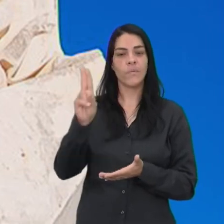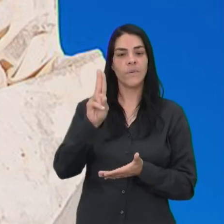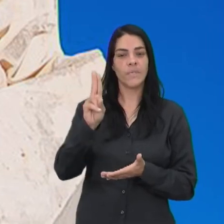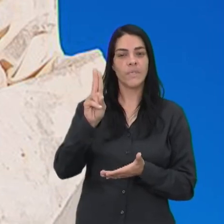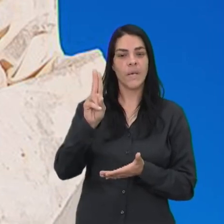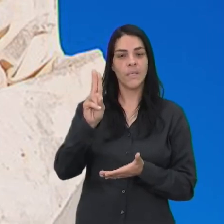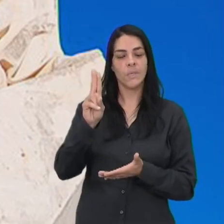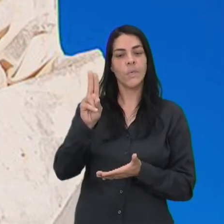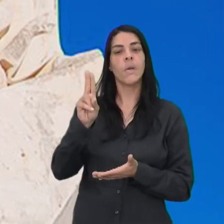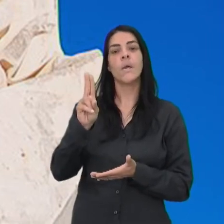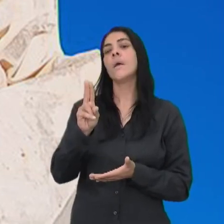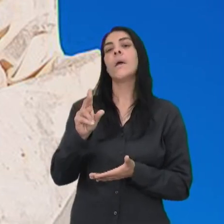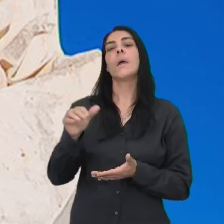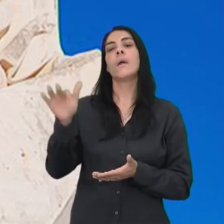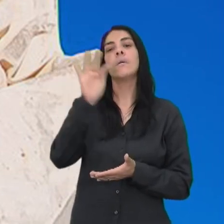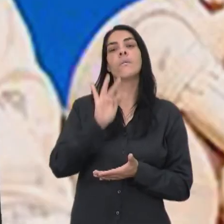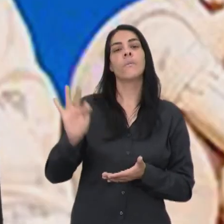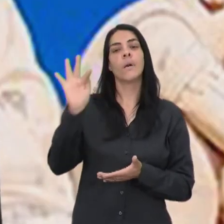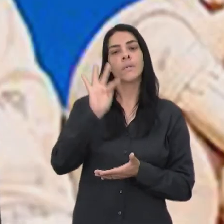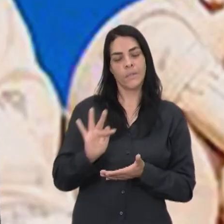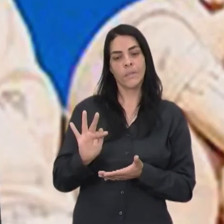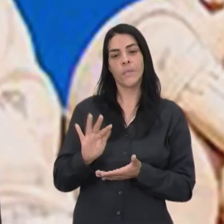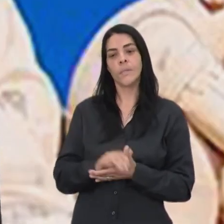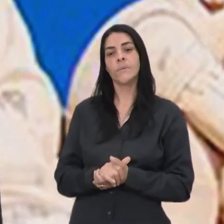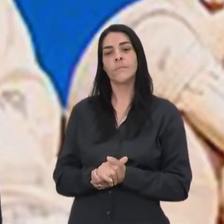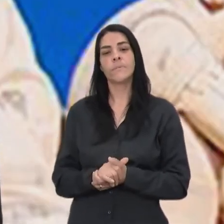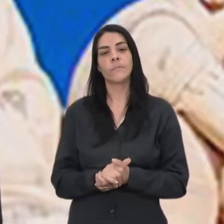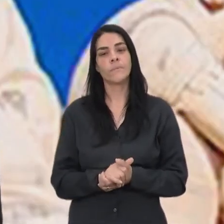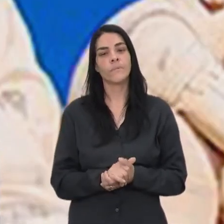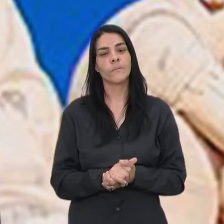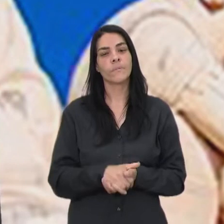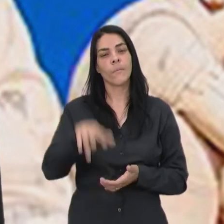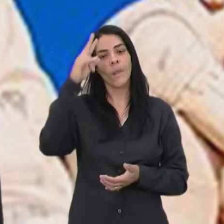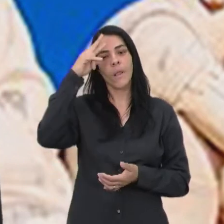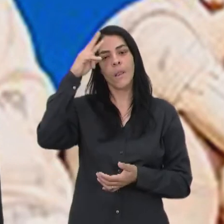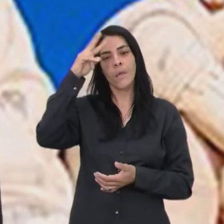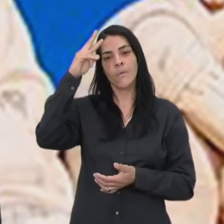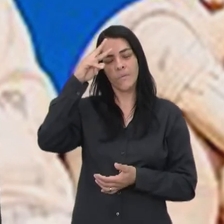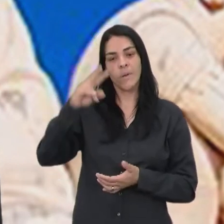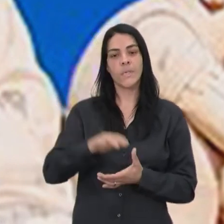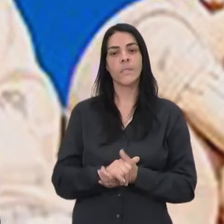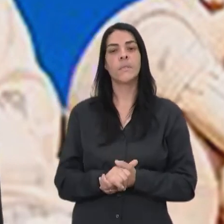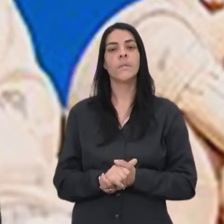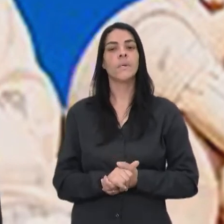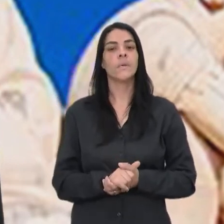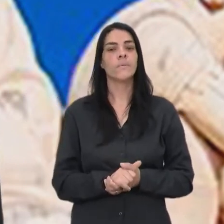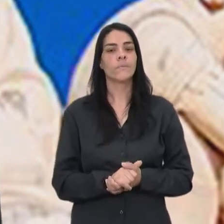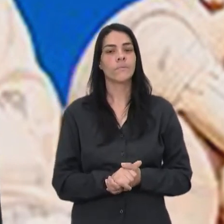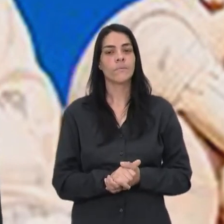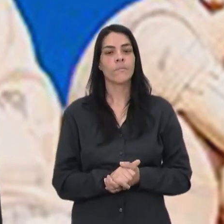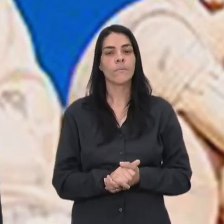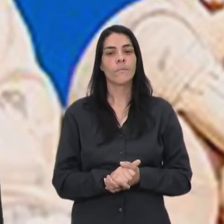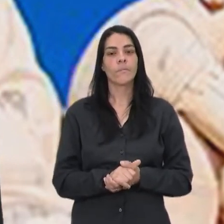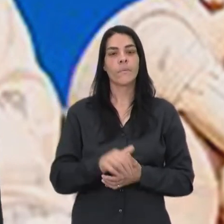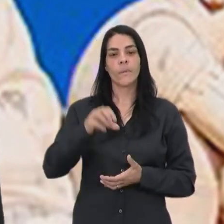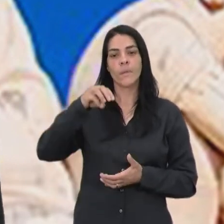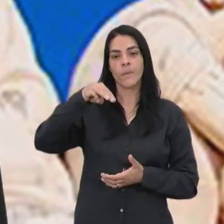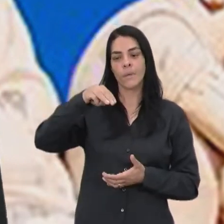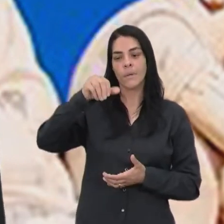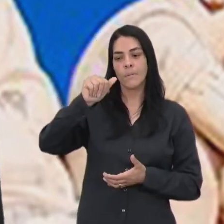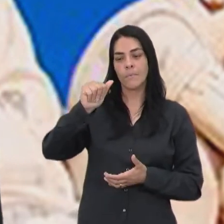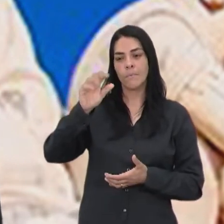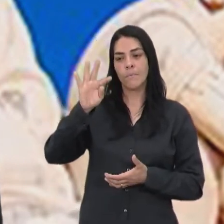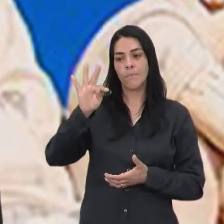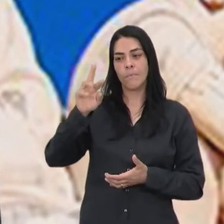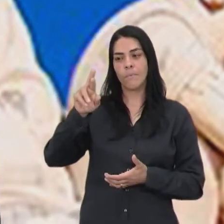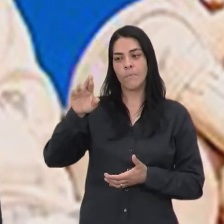pouco dessa matriz eurocêntrica. E lembrando, pessoal, matriz eurocêntrica quer dizer o quê, né? Quando a